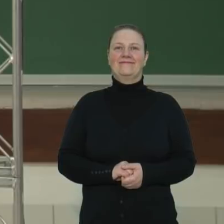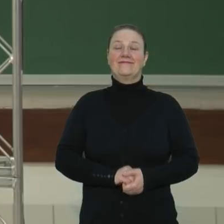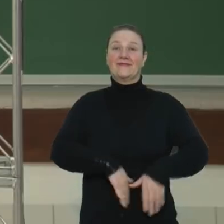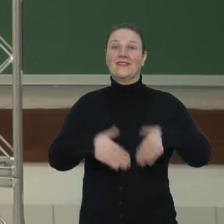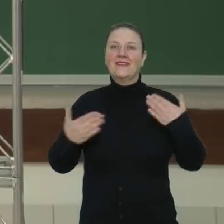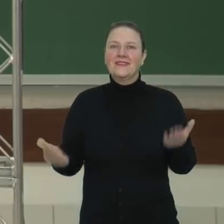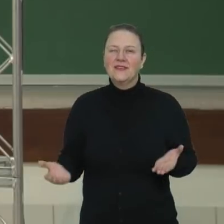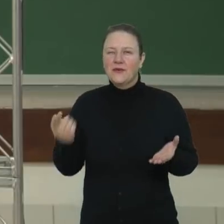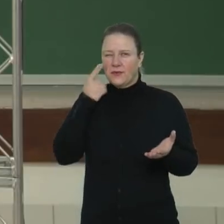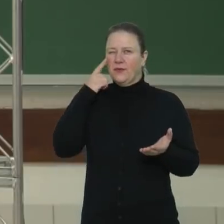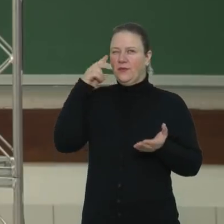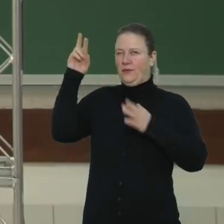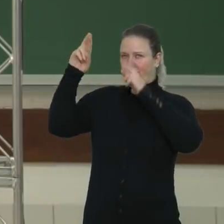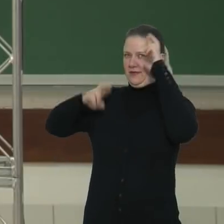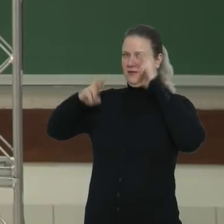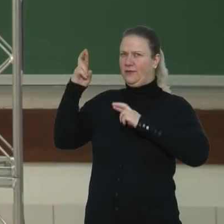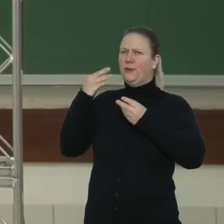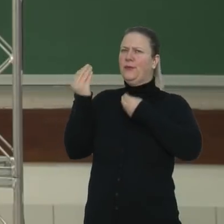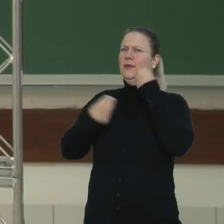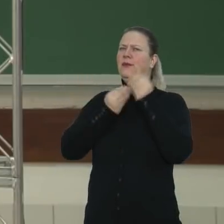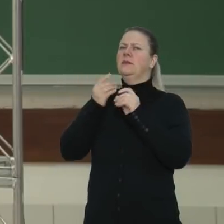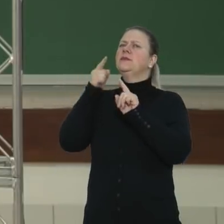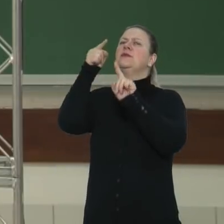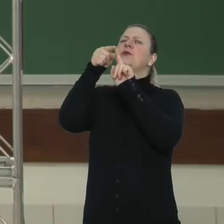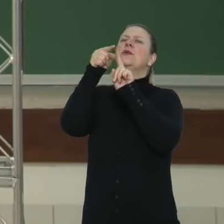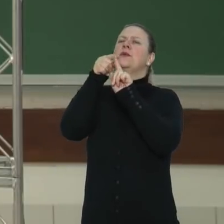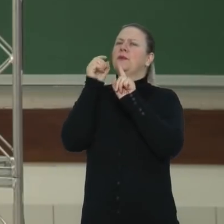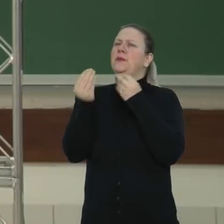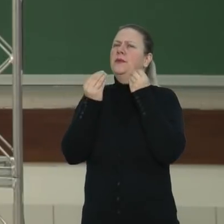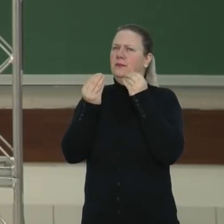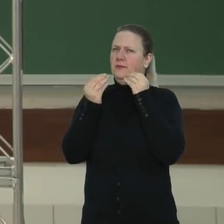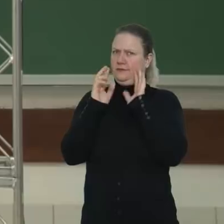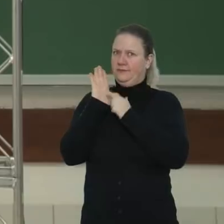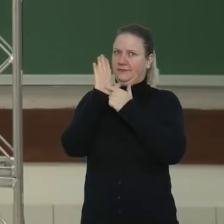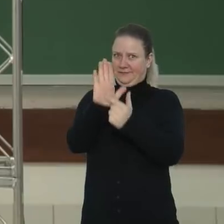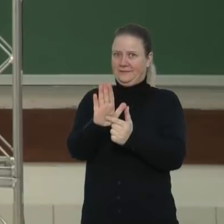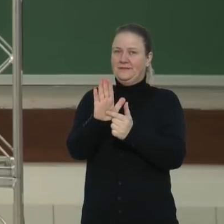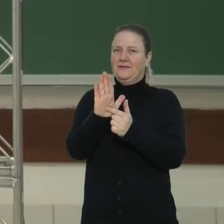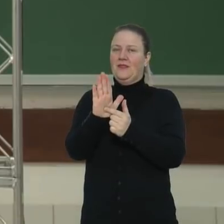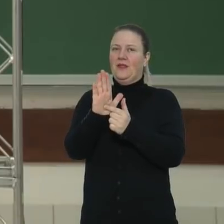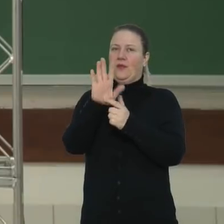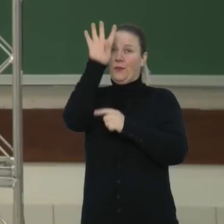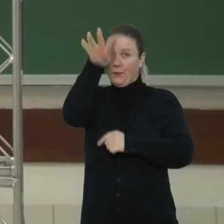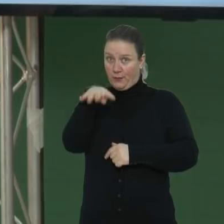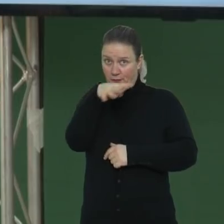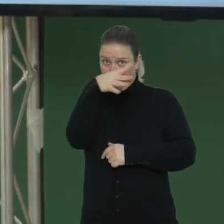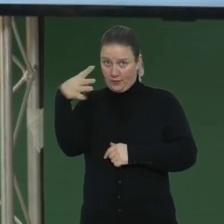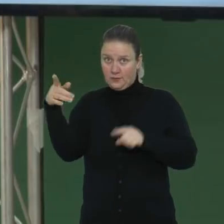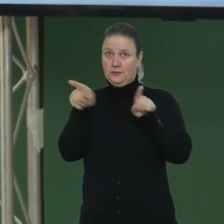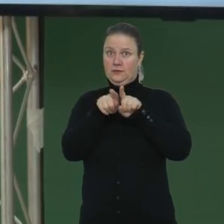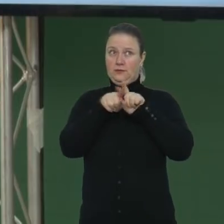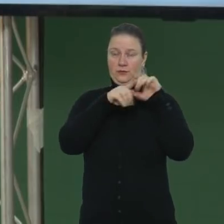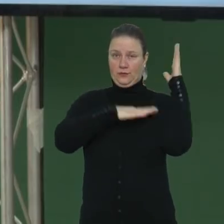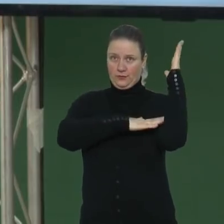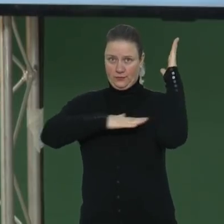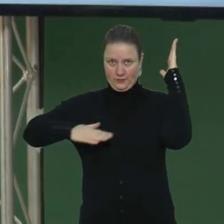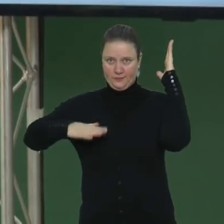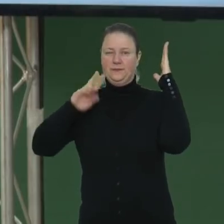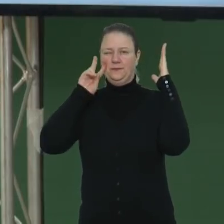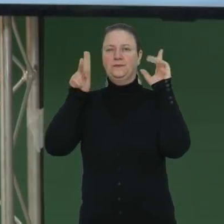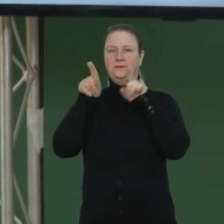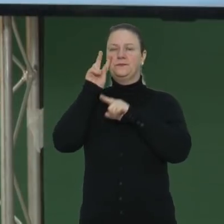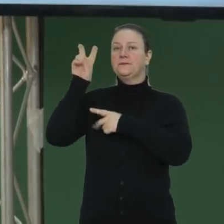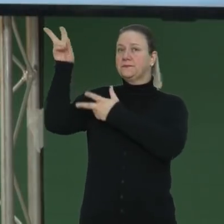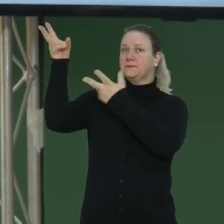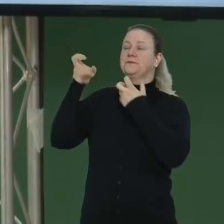Então, pessoal, vamos verificar como que ficou esse desafio. Eu vou trazer aqui uns pontos para vocês em relação ao gráfico, tá? E daí, o que vai acontecer aqui?